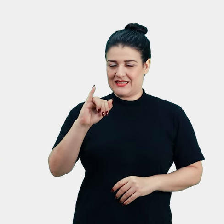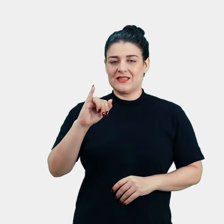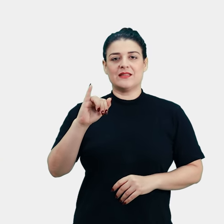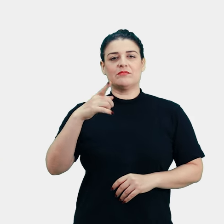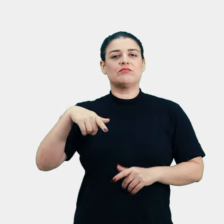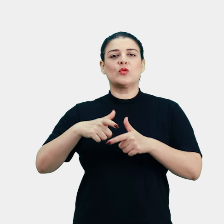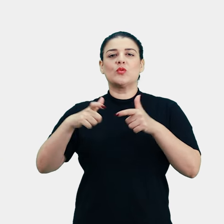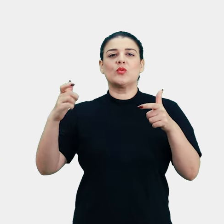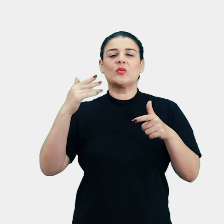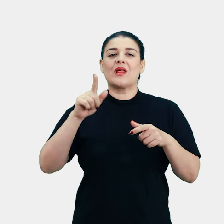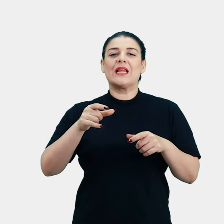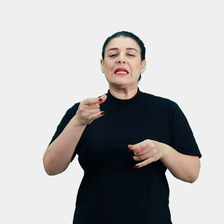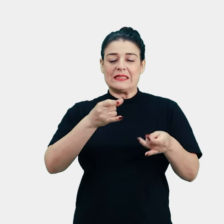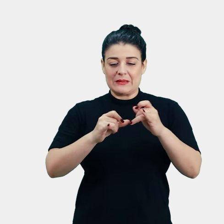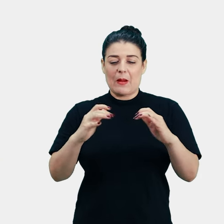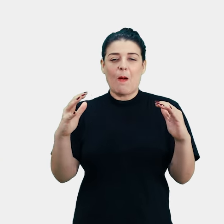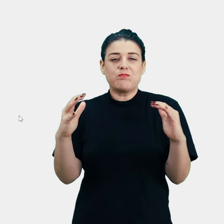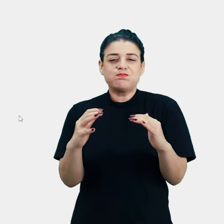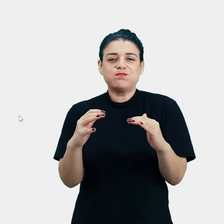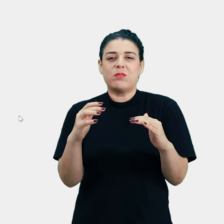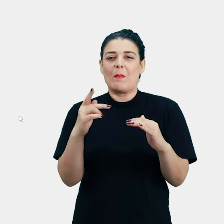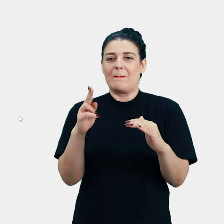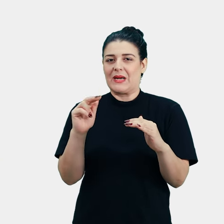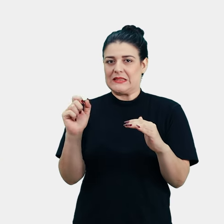como ionização química por pressão atmosférica.